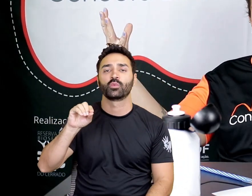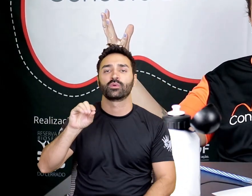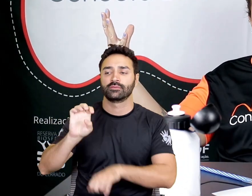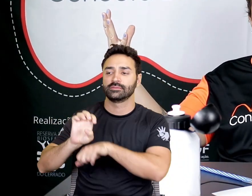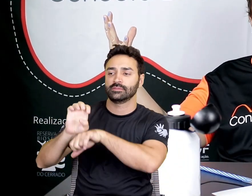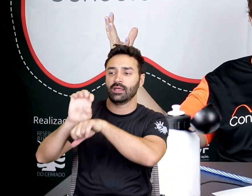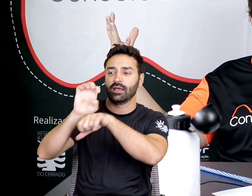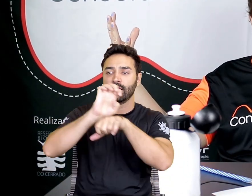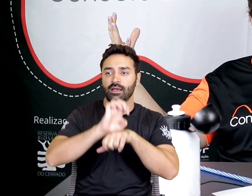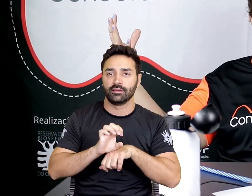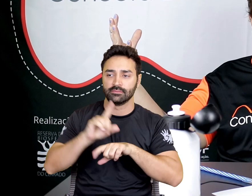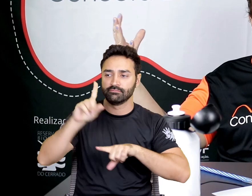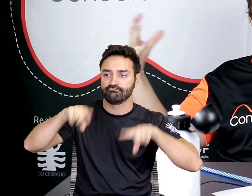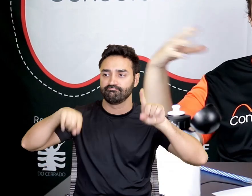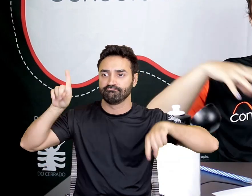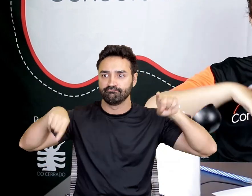país.